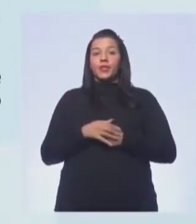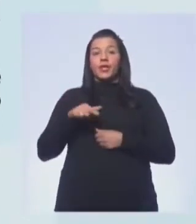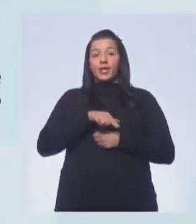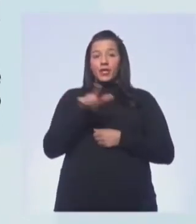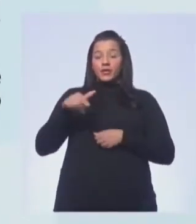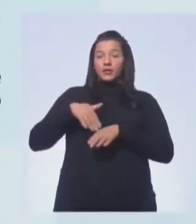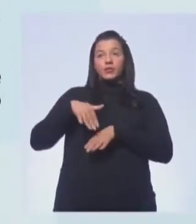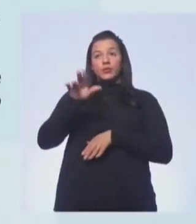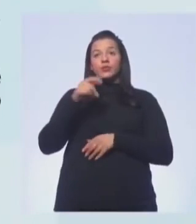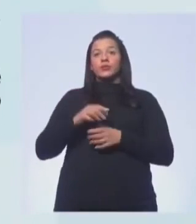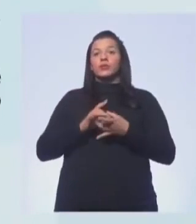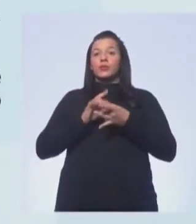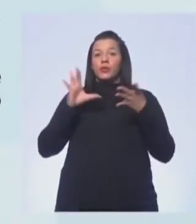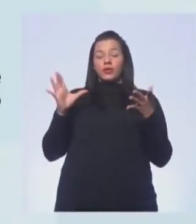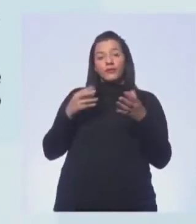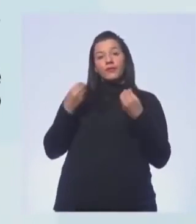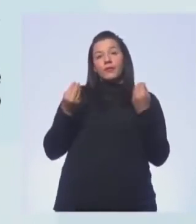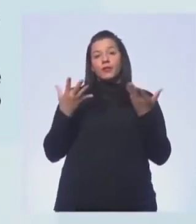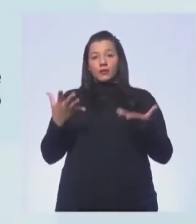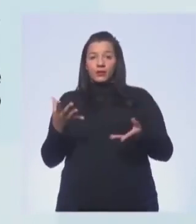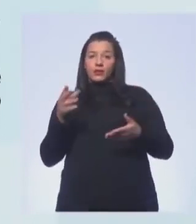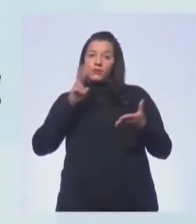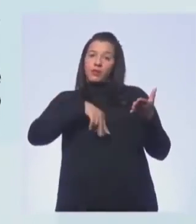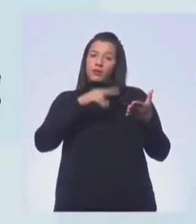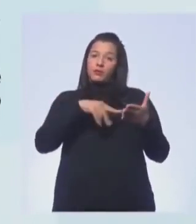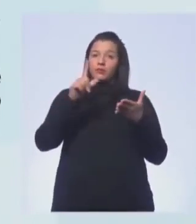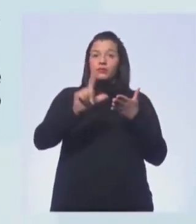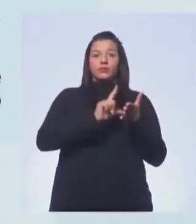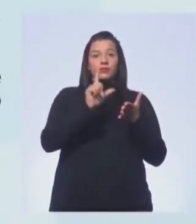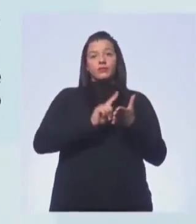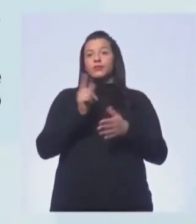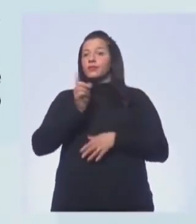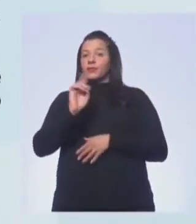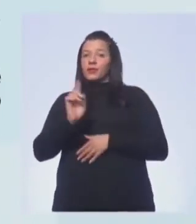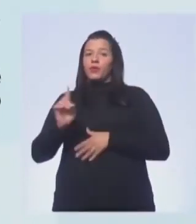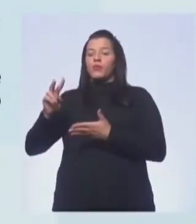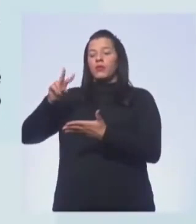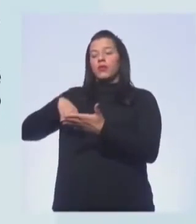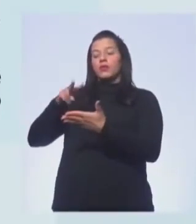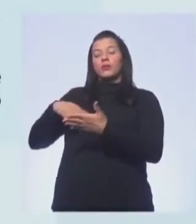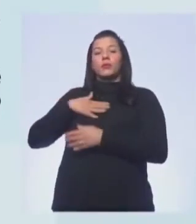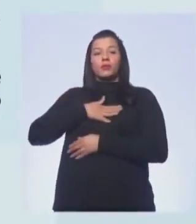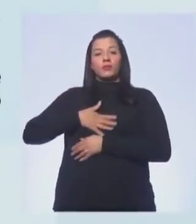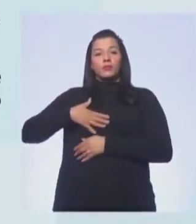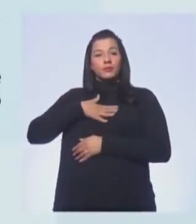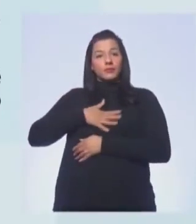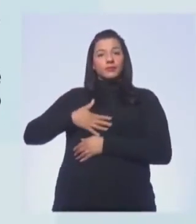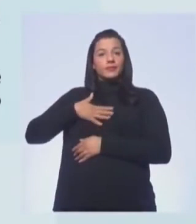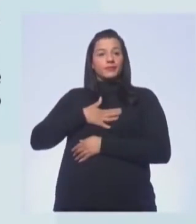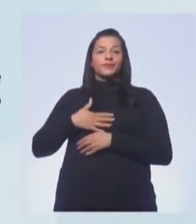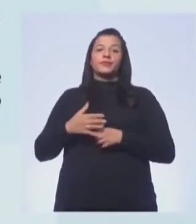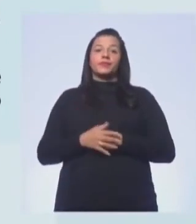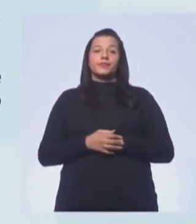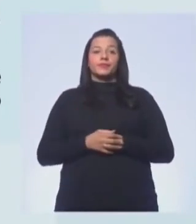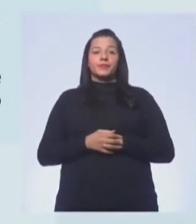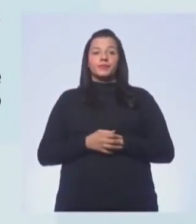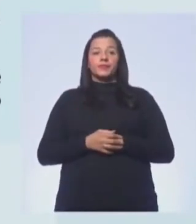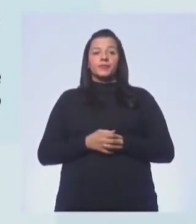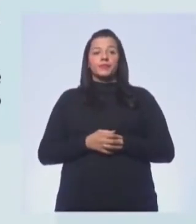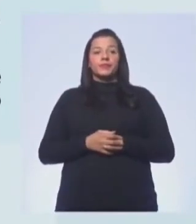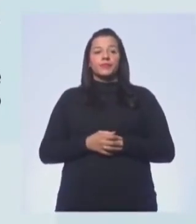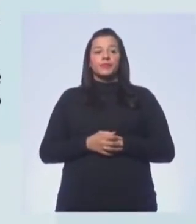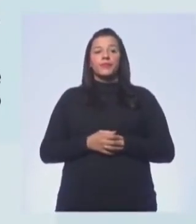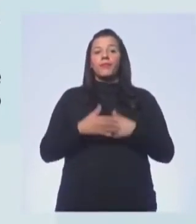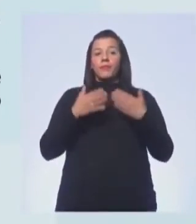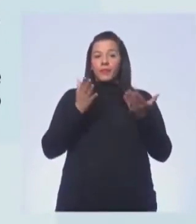o seu tempo livre não para a leitura de literatura, mas para a leitura pelo prazer. Para a leitura pelo prazer,